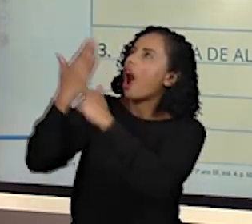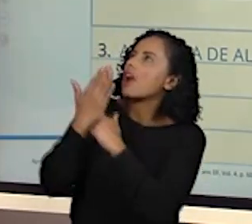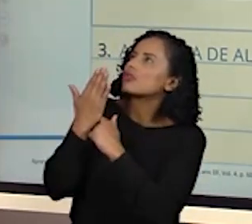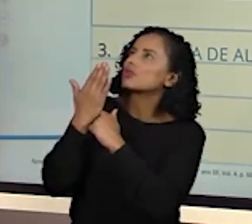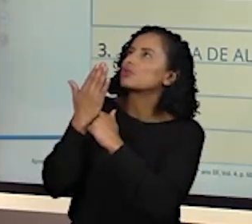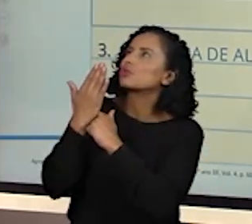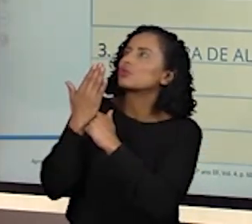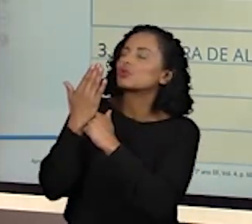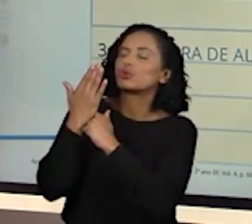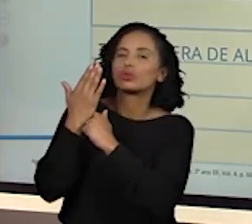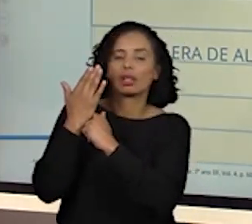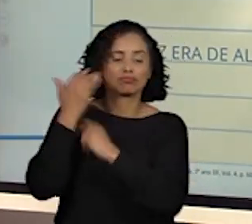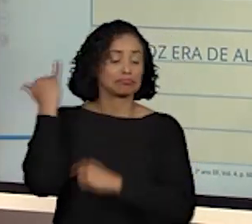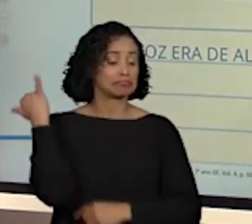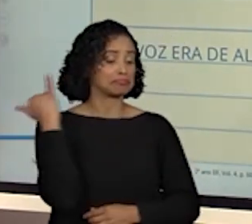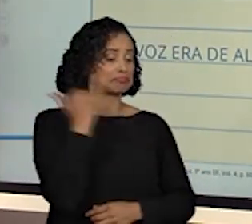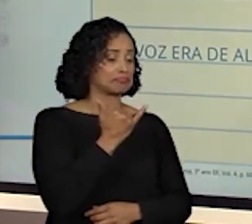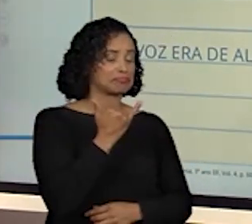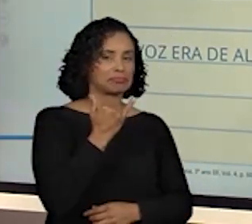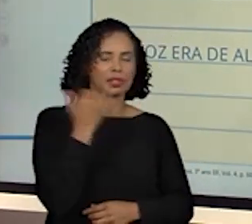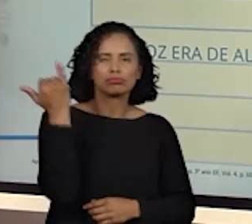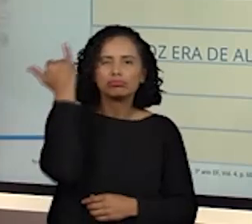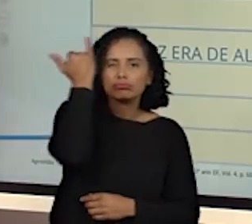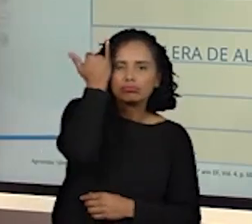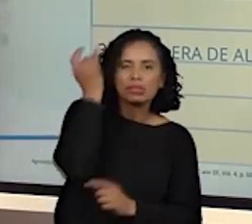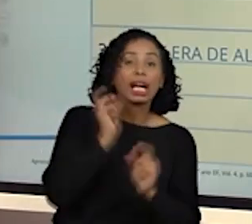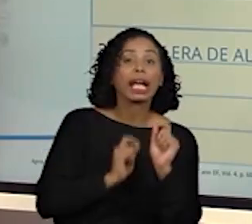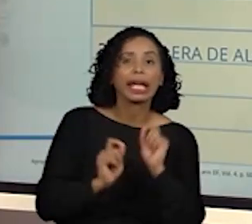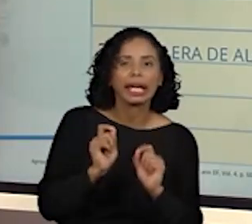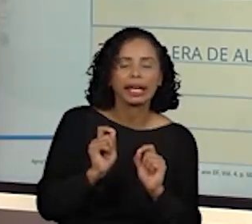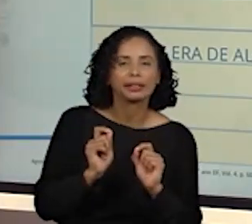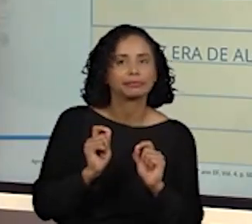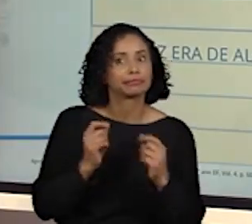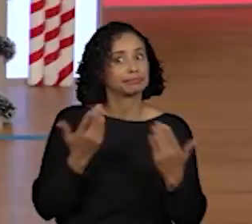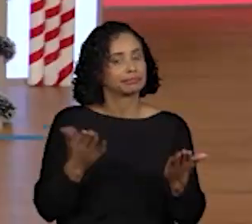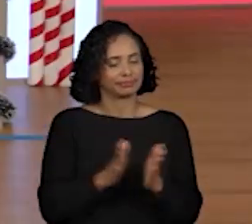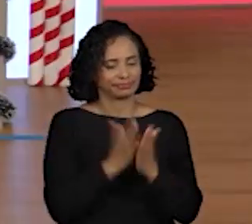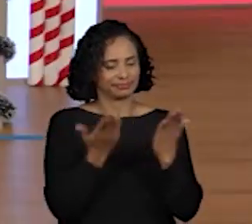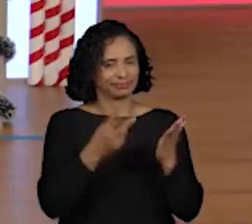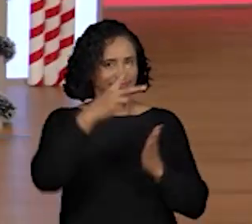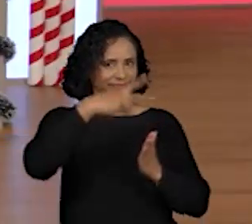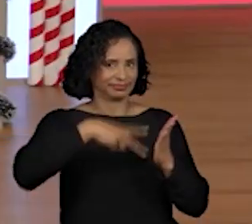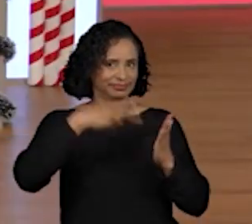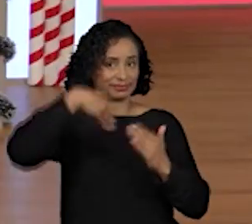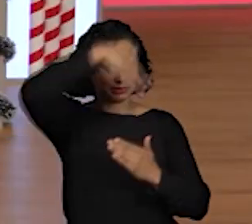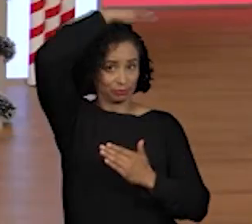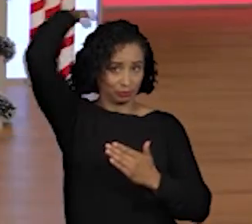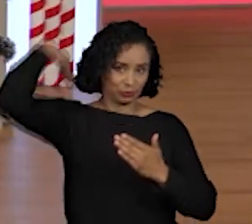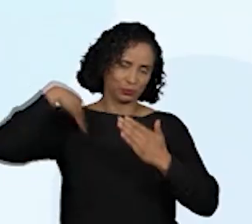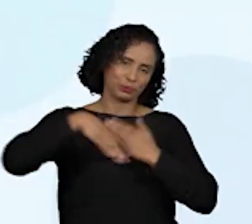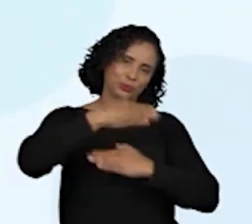Abrirei o livro comigo, na leitura de A Múmia do Zoológico.